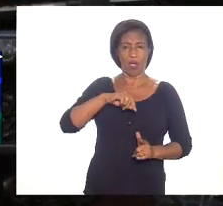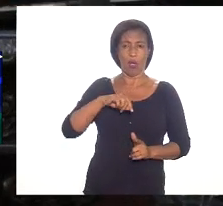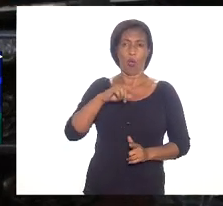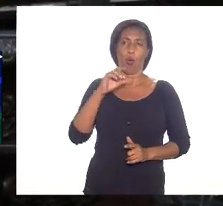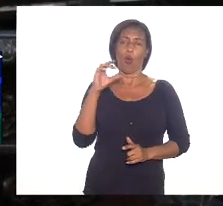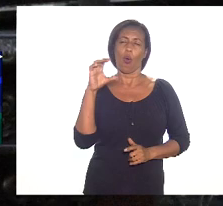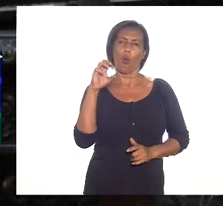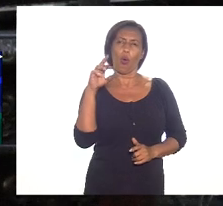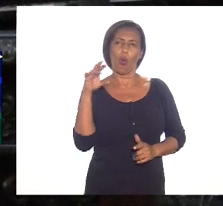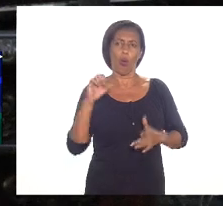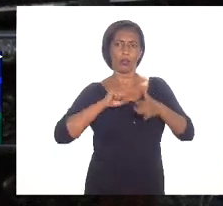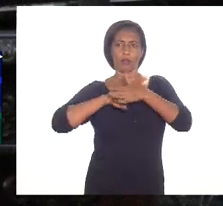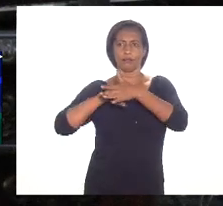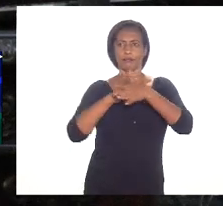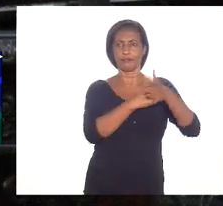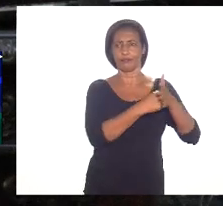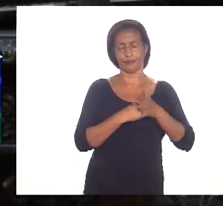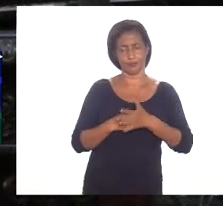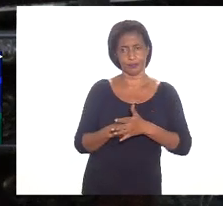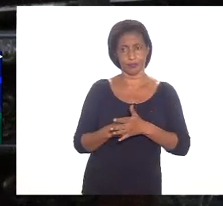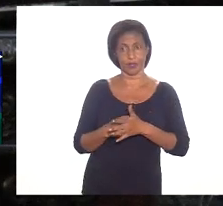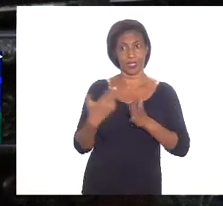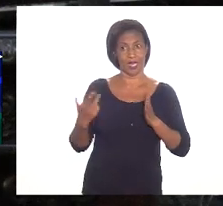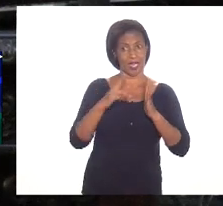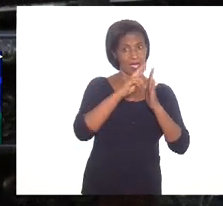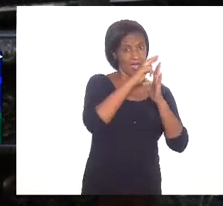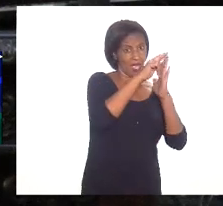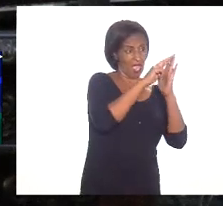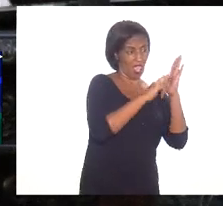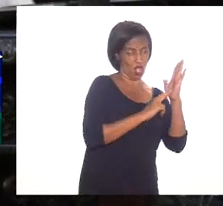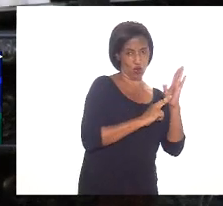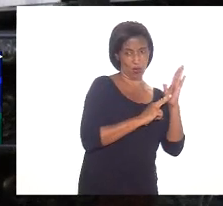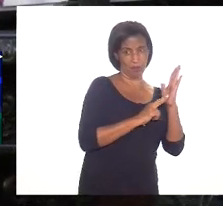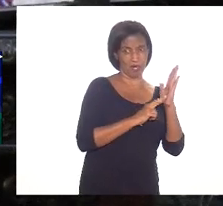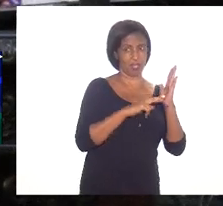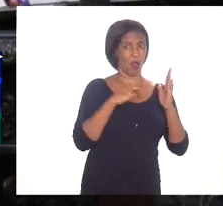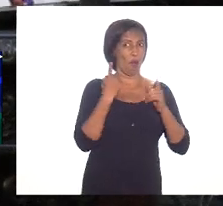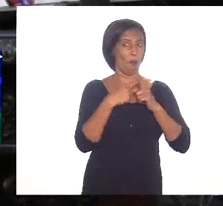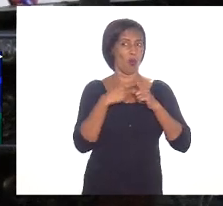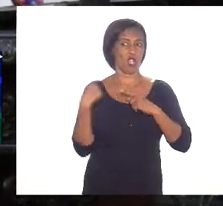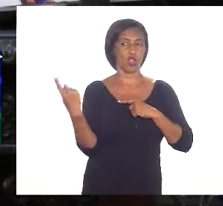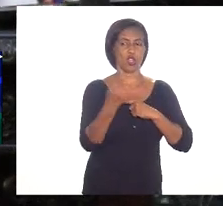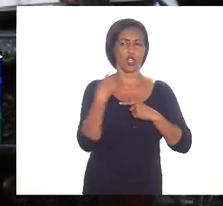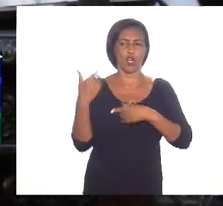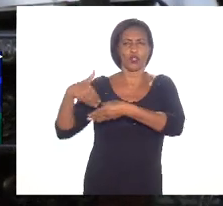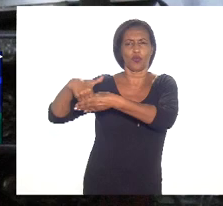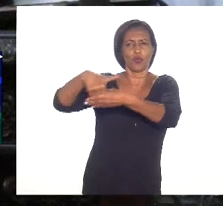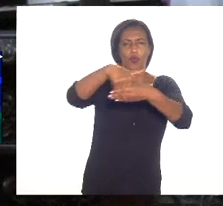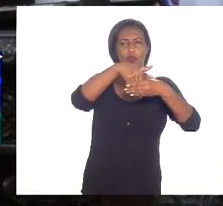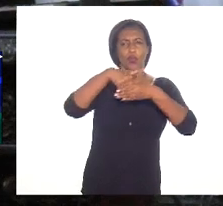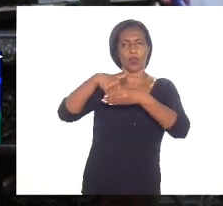e aí vem uma regulamentação porque nós voltamos para votar o pdl